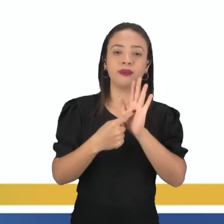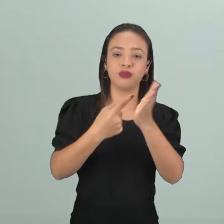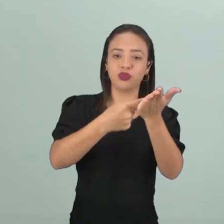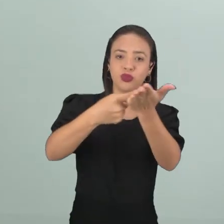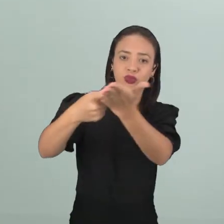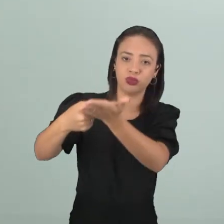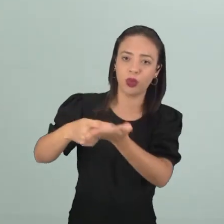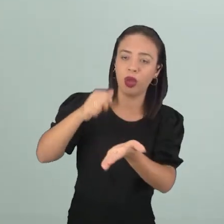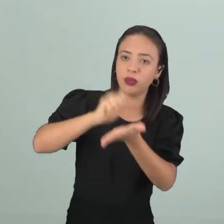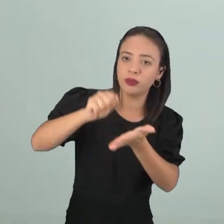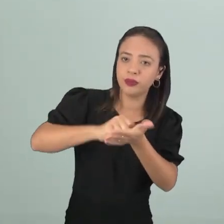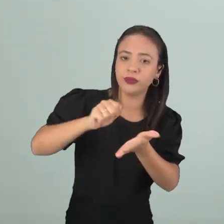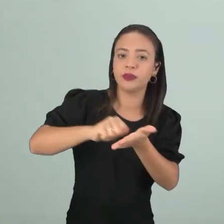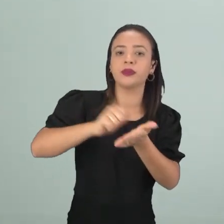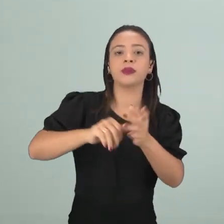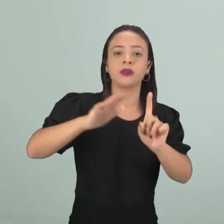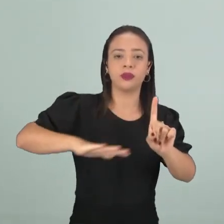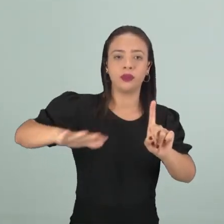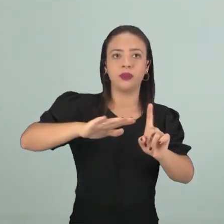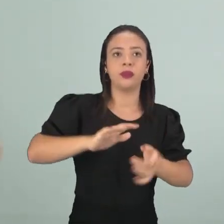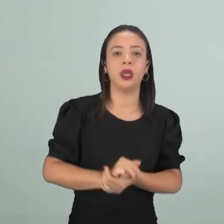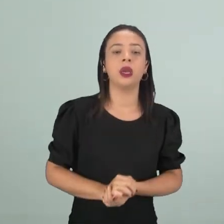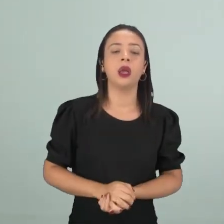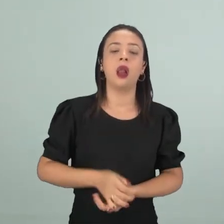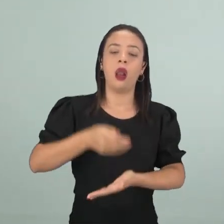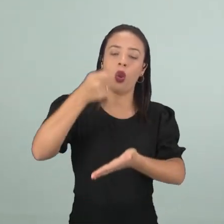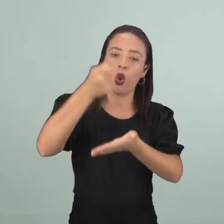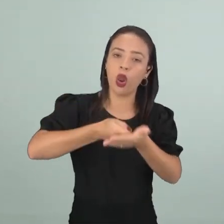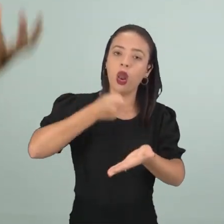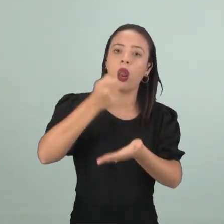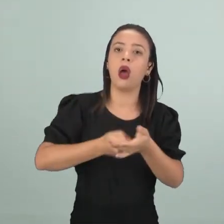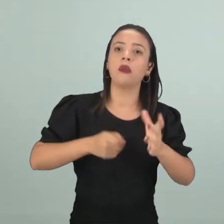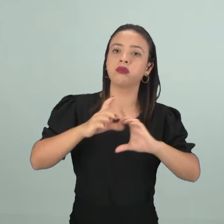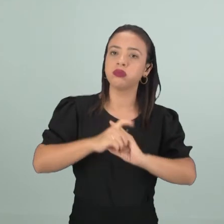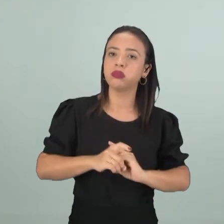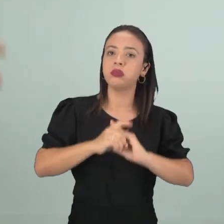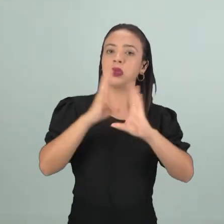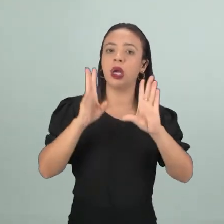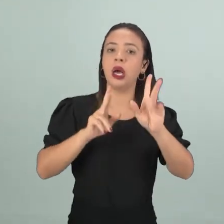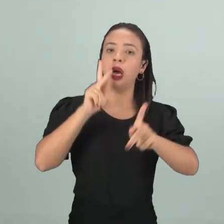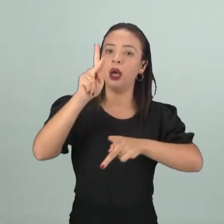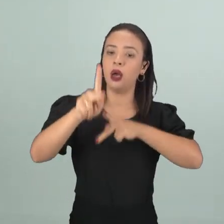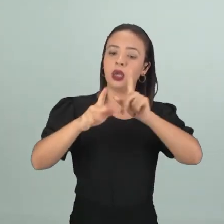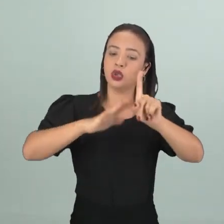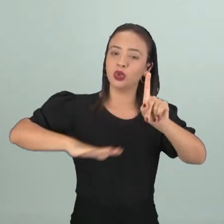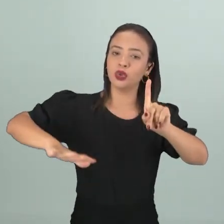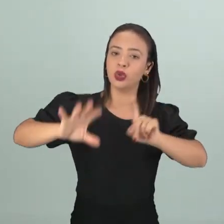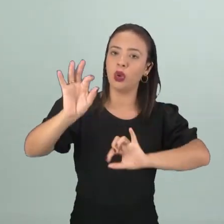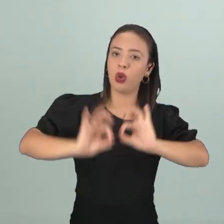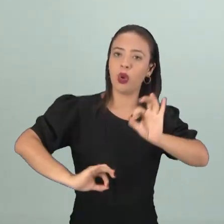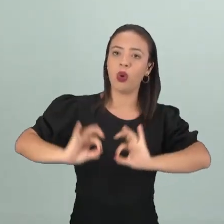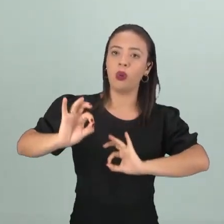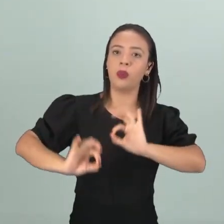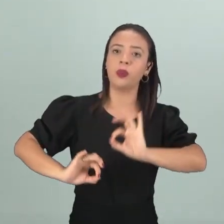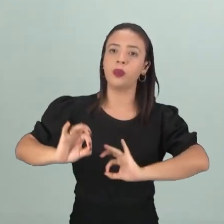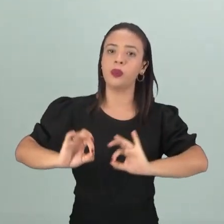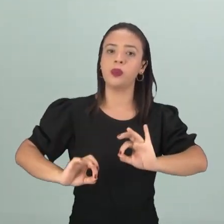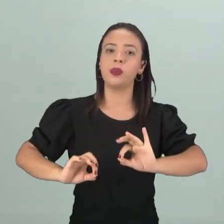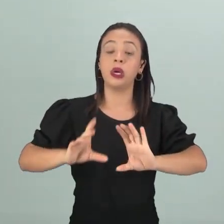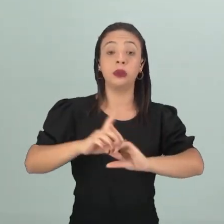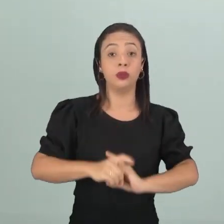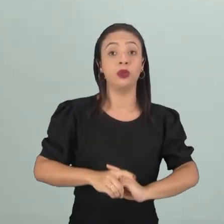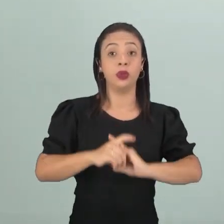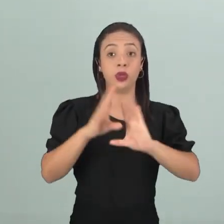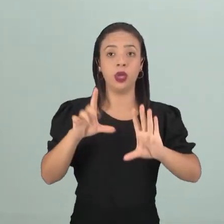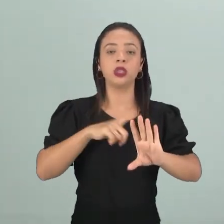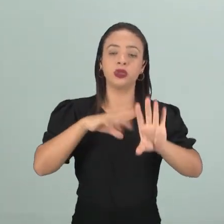Social. Então, Rousseau era esse pensador que defendia a democracia, que a sociedade fosse organizada de forma